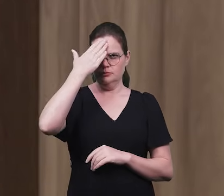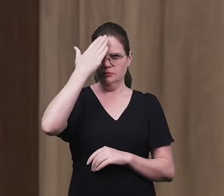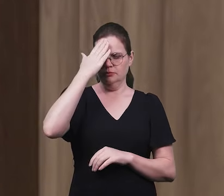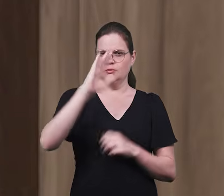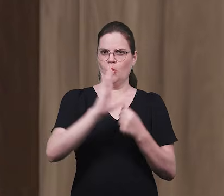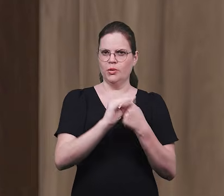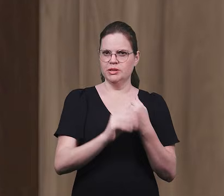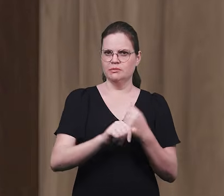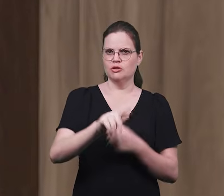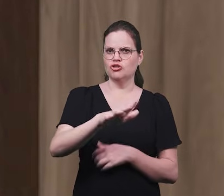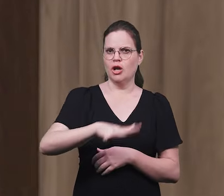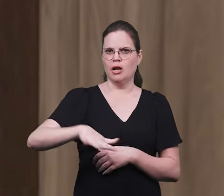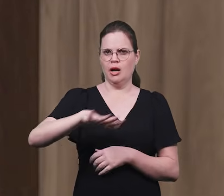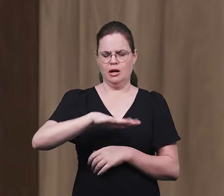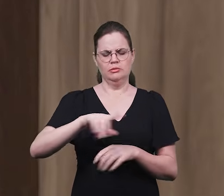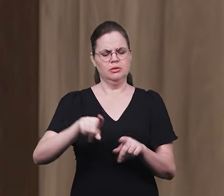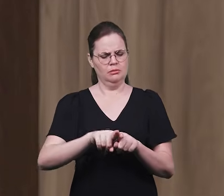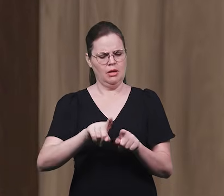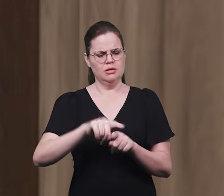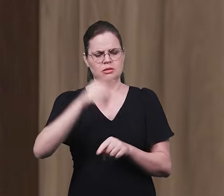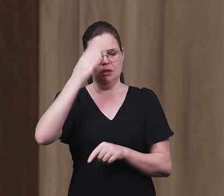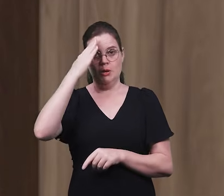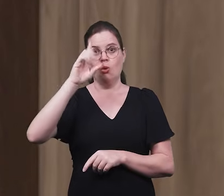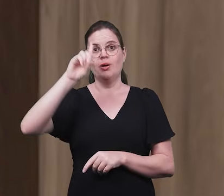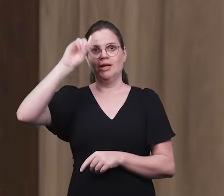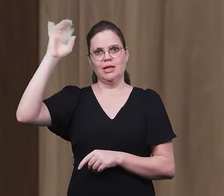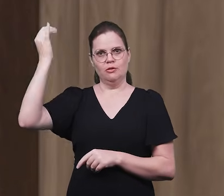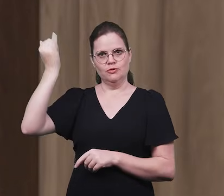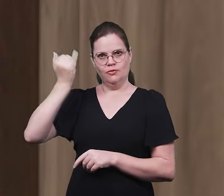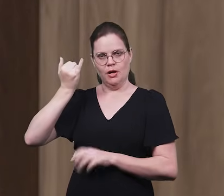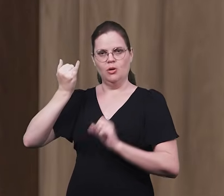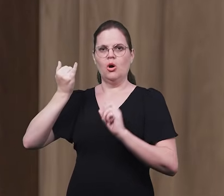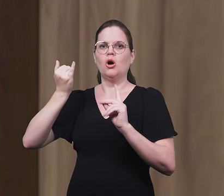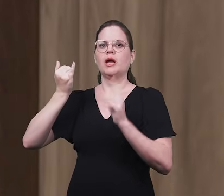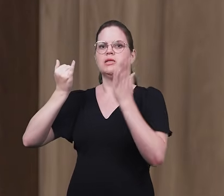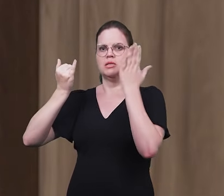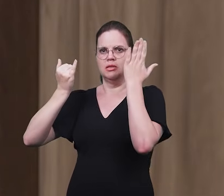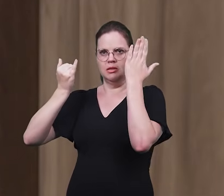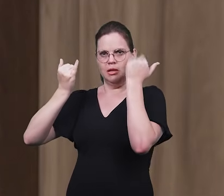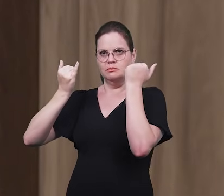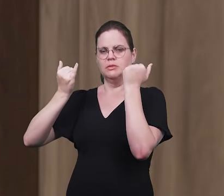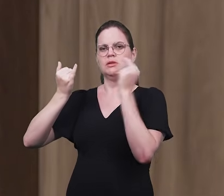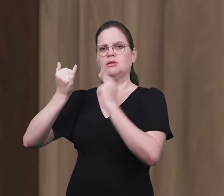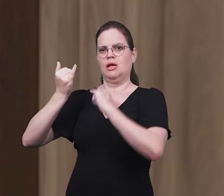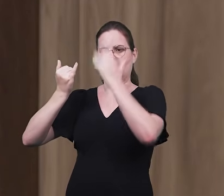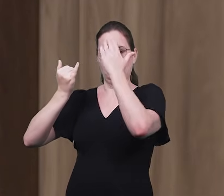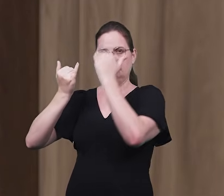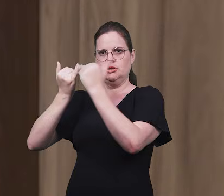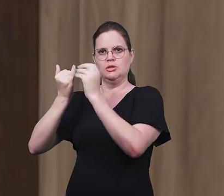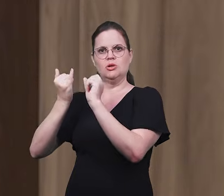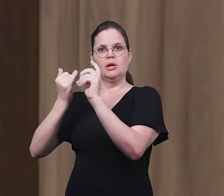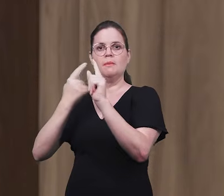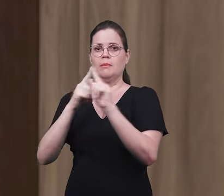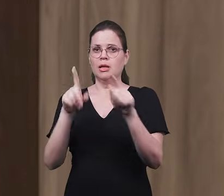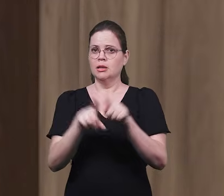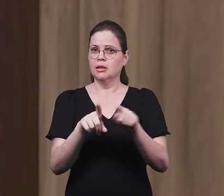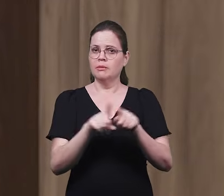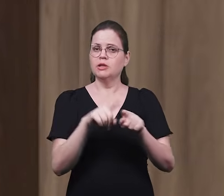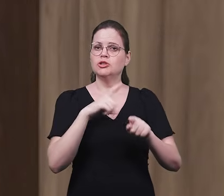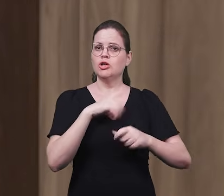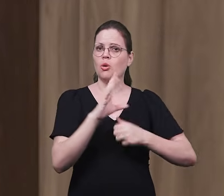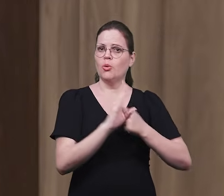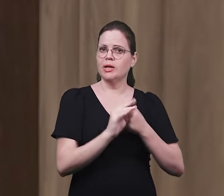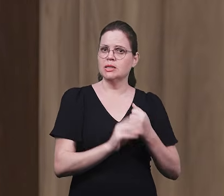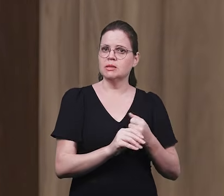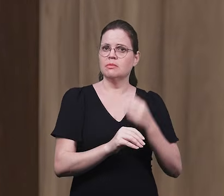eles tinham conhecimentos gerais. Eles tinham conhecimento profundo da ciência. E